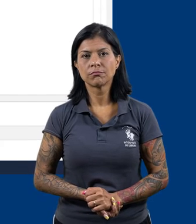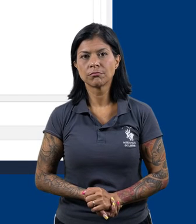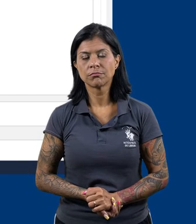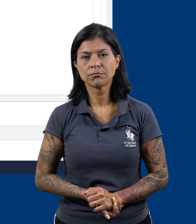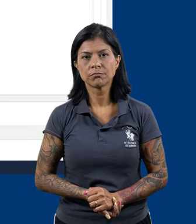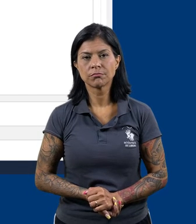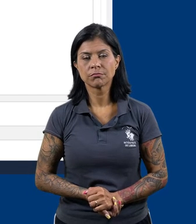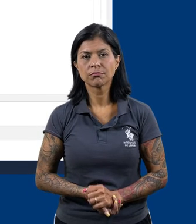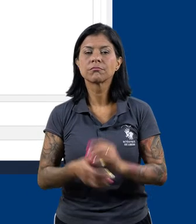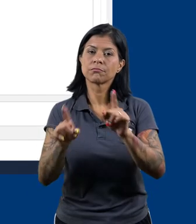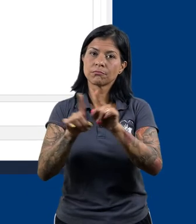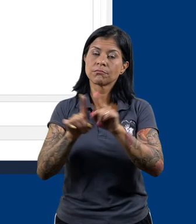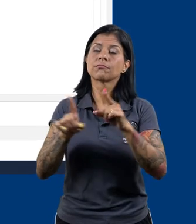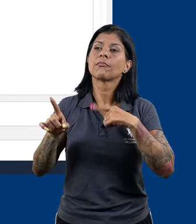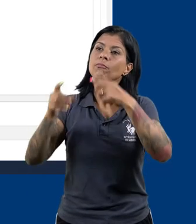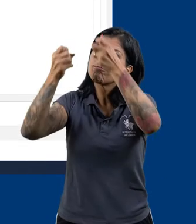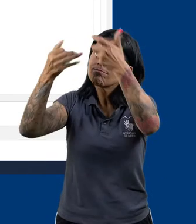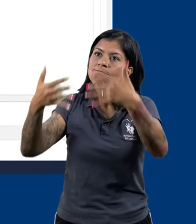E um texto descritivo.